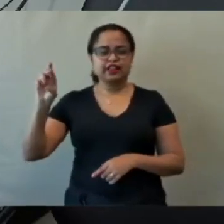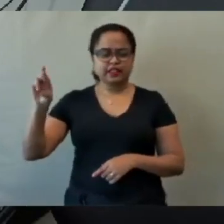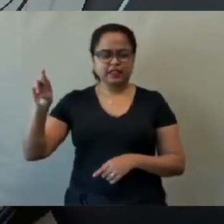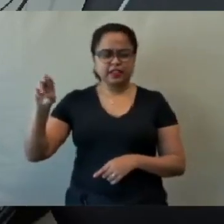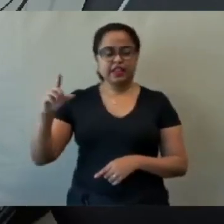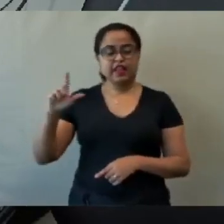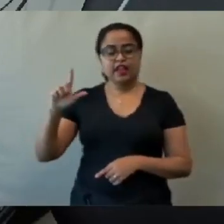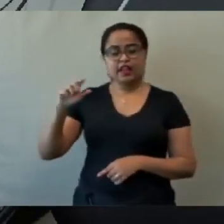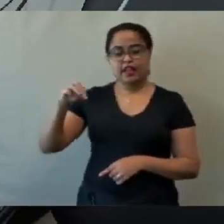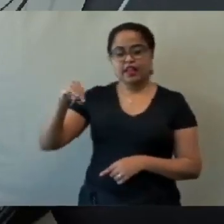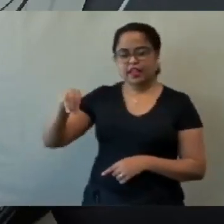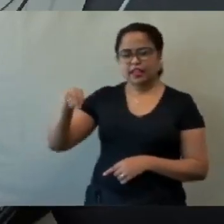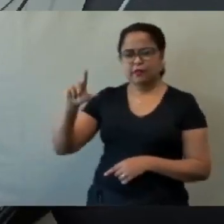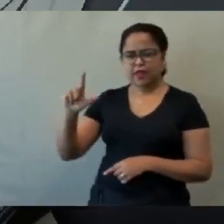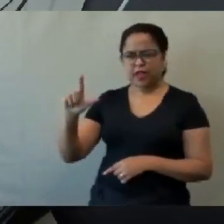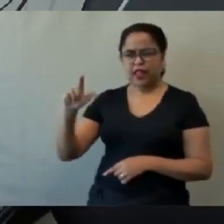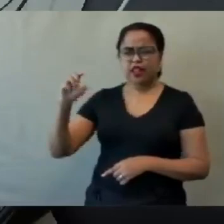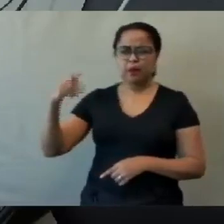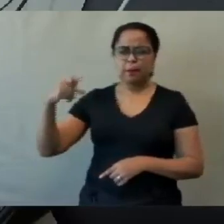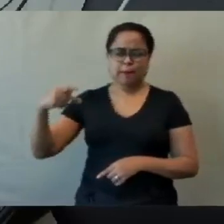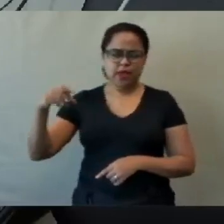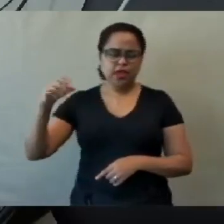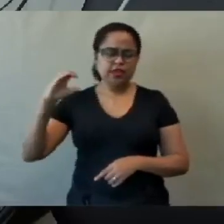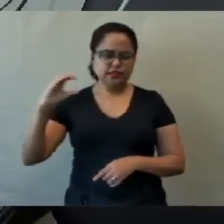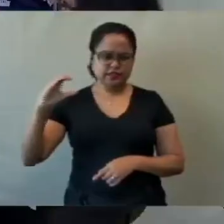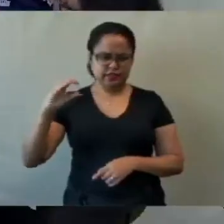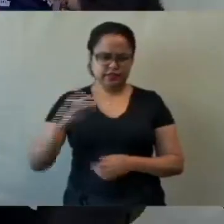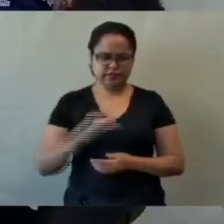MLPC. Bem-vindo.